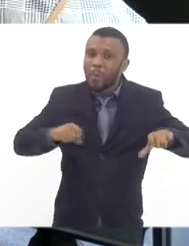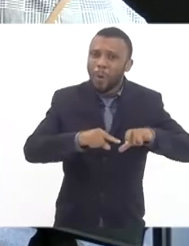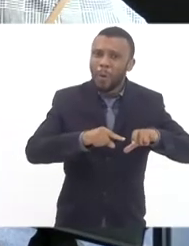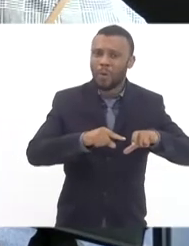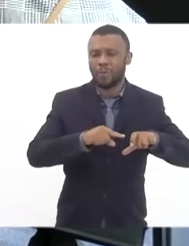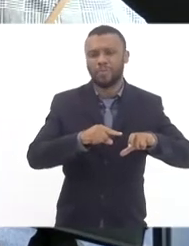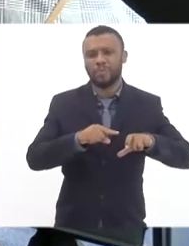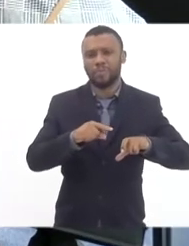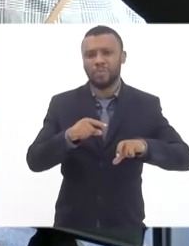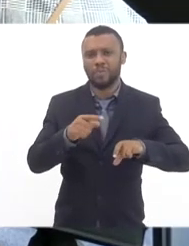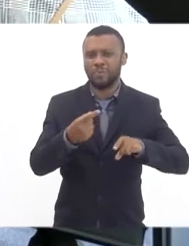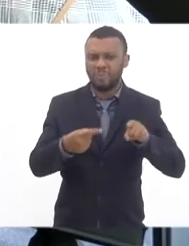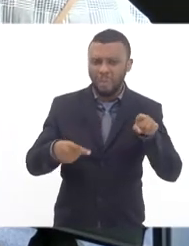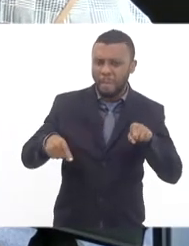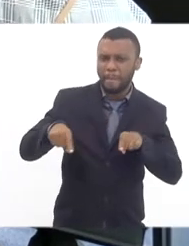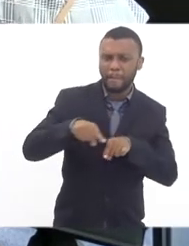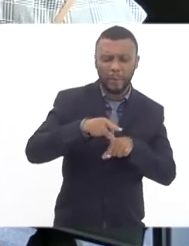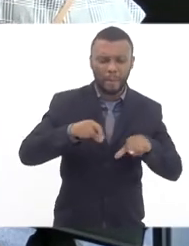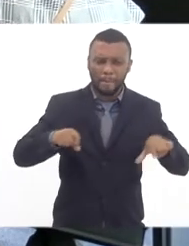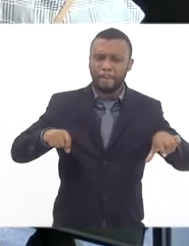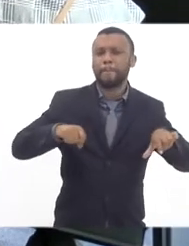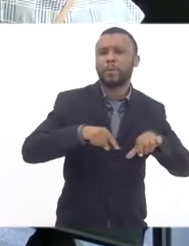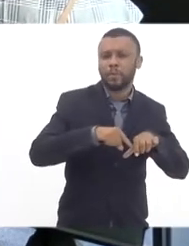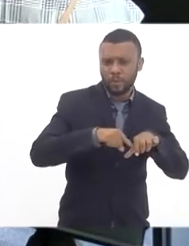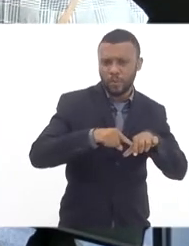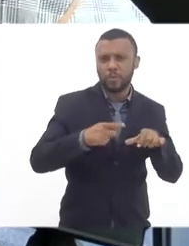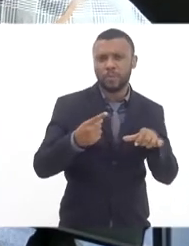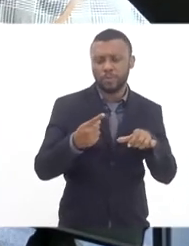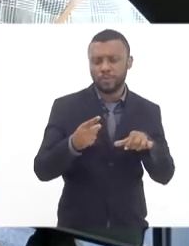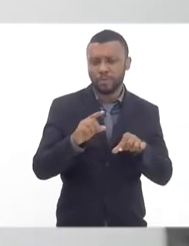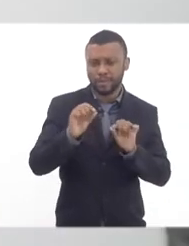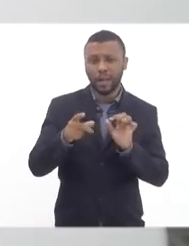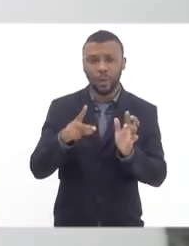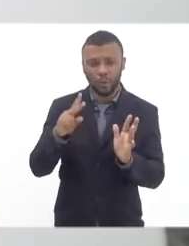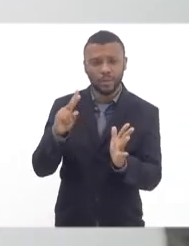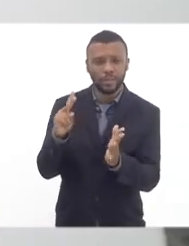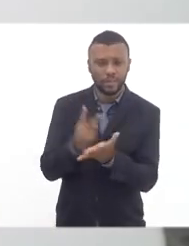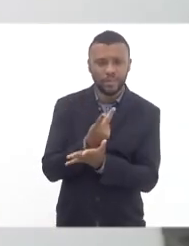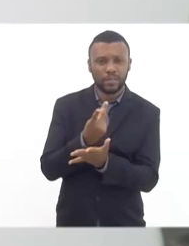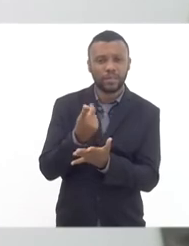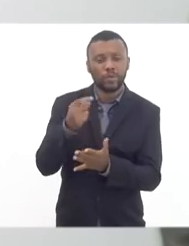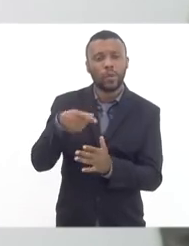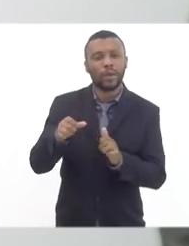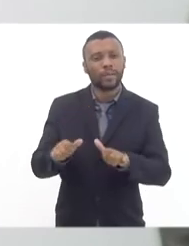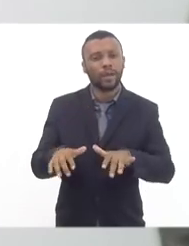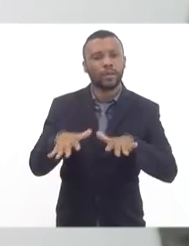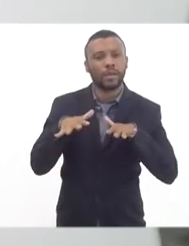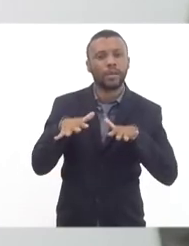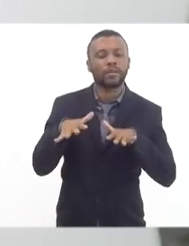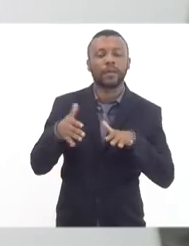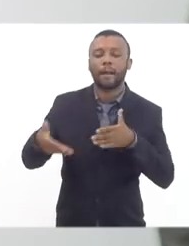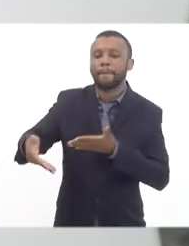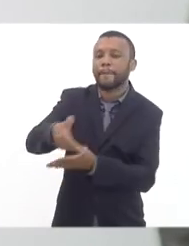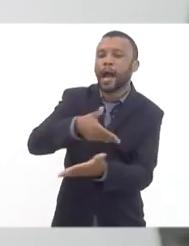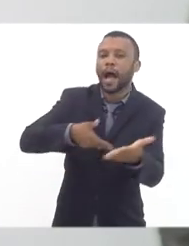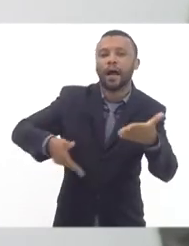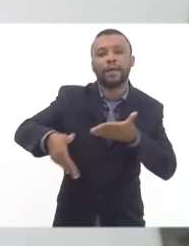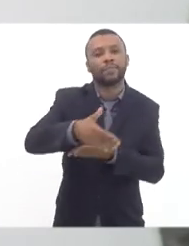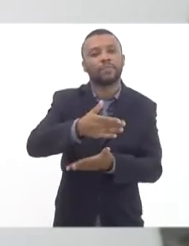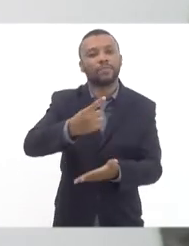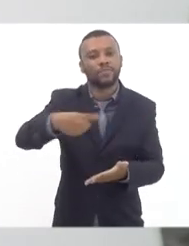fazendo aqui, entendeu? Com essa audiência. A participação de vocês, ela